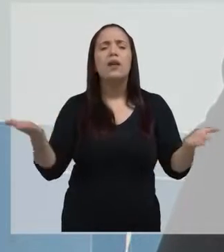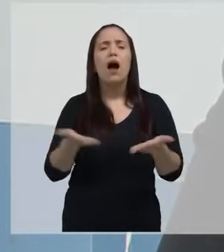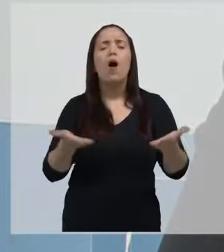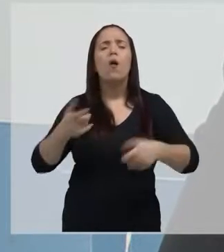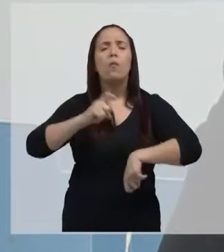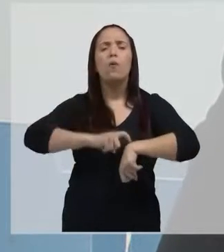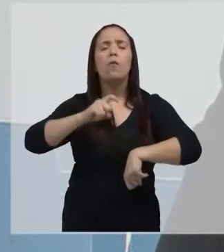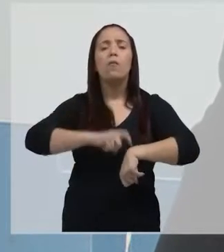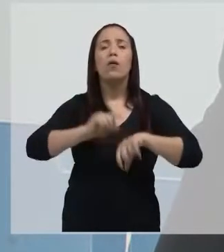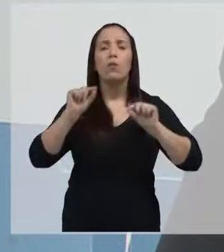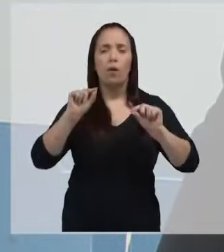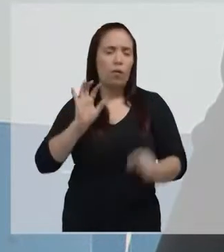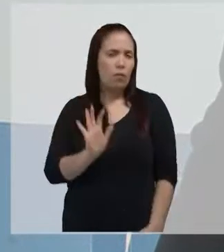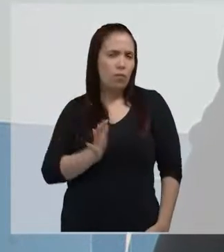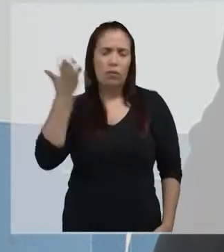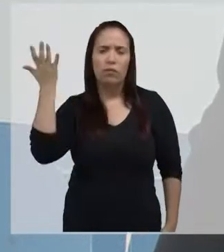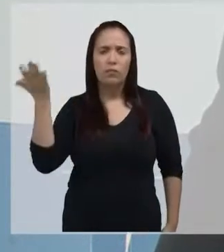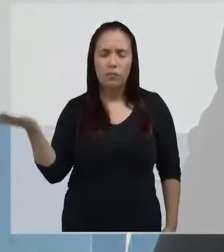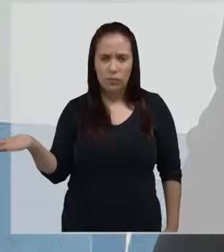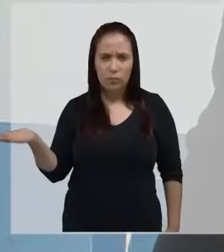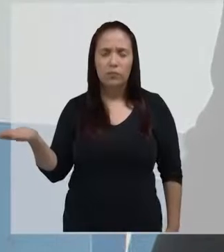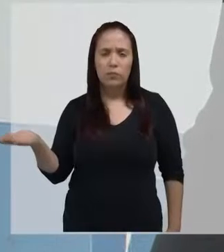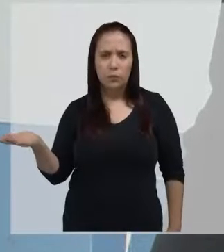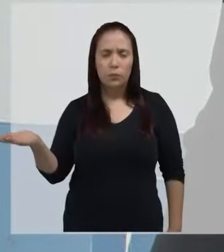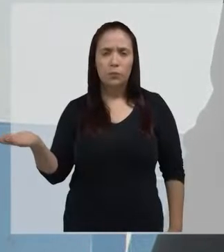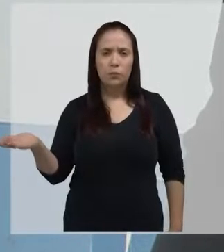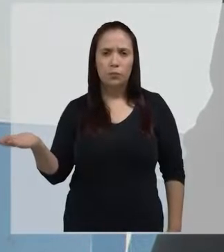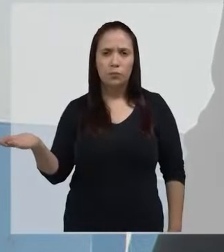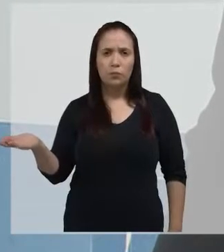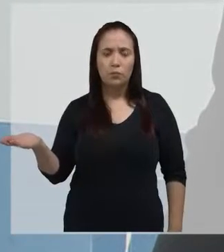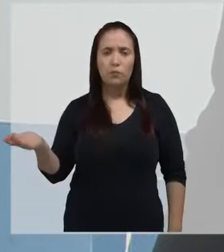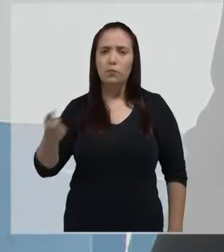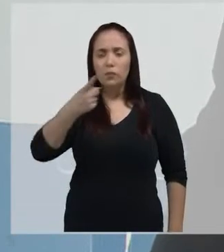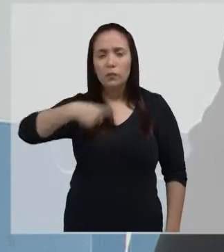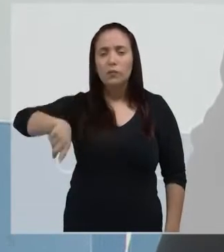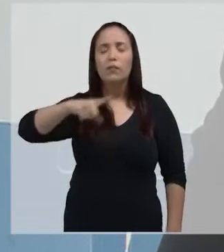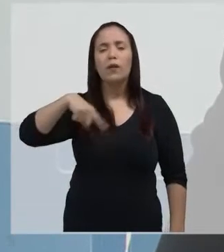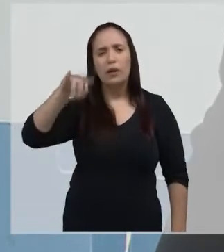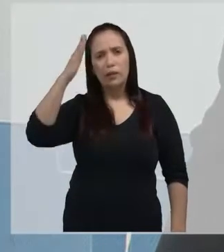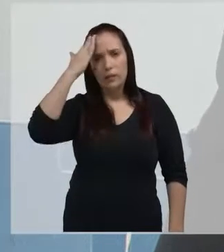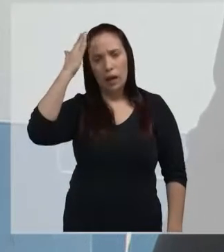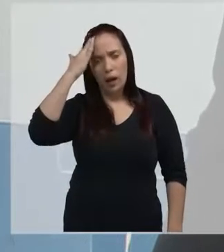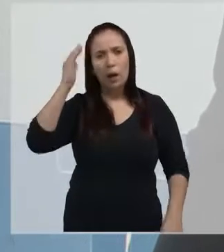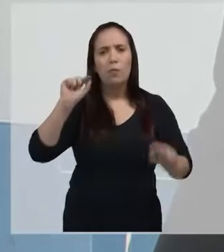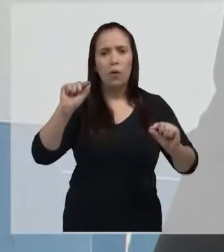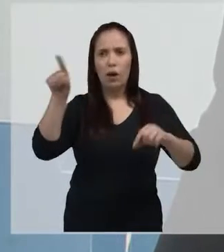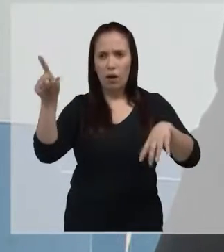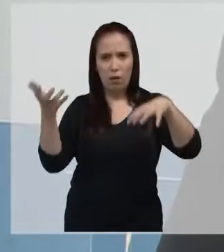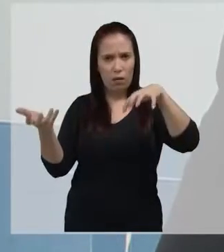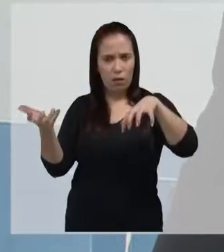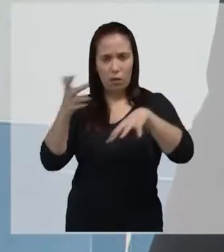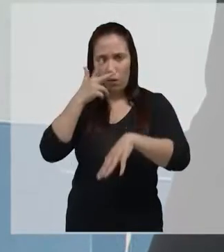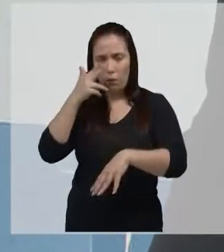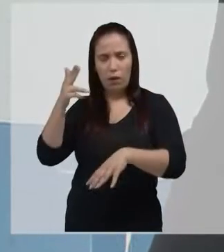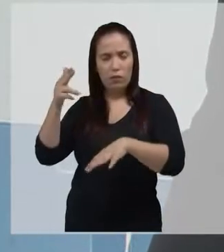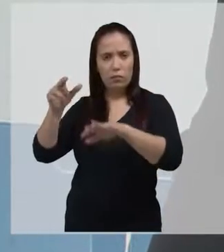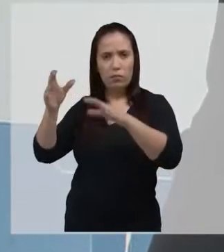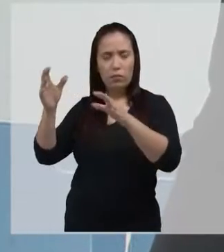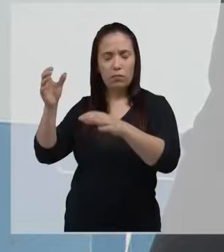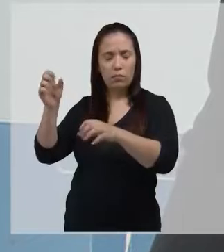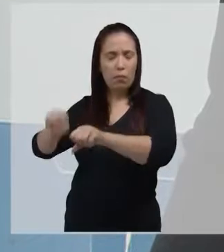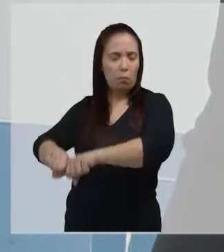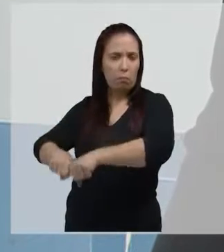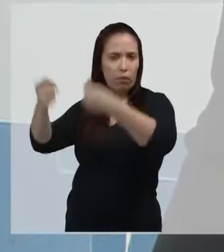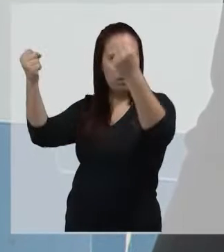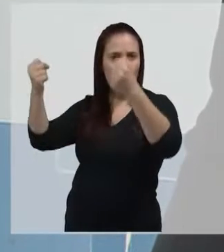coisa terrível. Ou seja, a gente pode dizer que pode acabar com o Congresso Nacional, que o Supremo Tribunal Federal